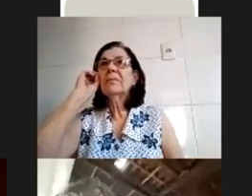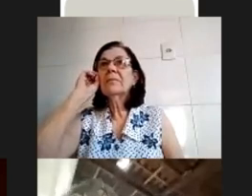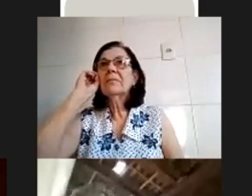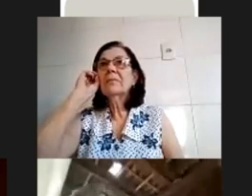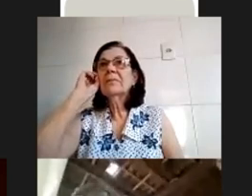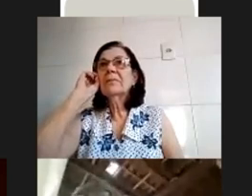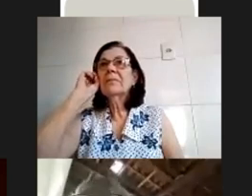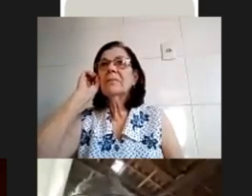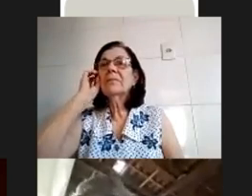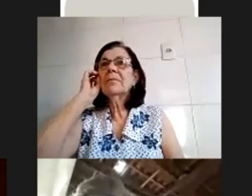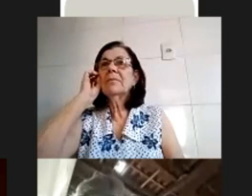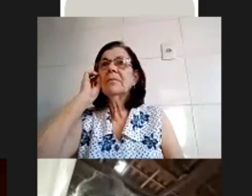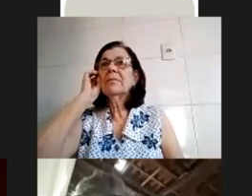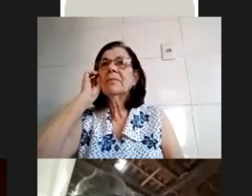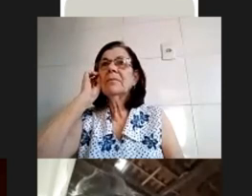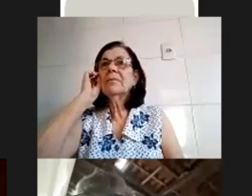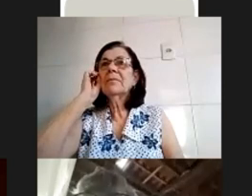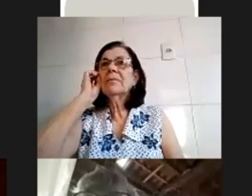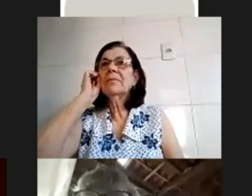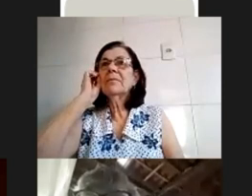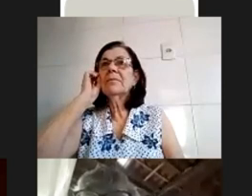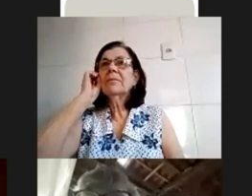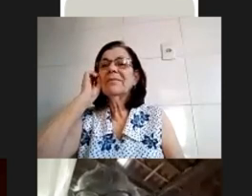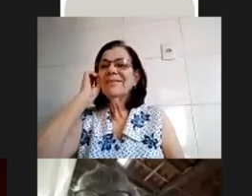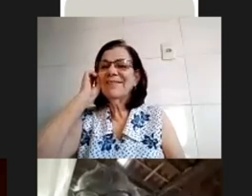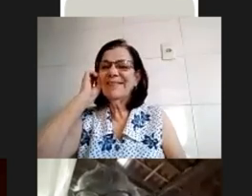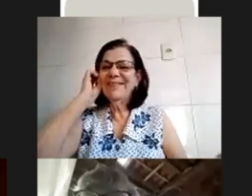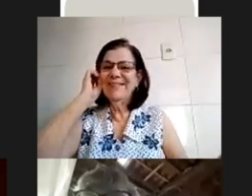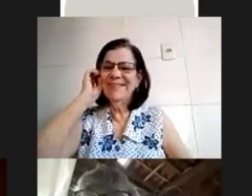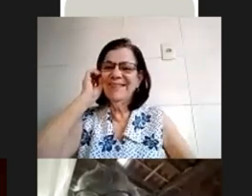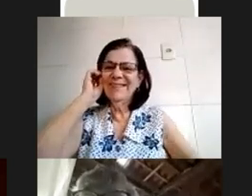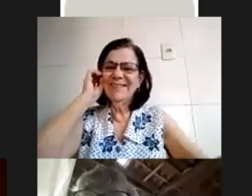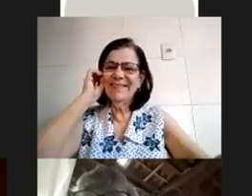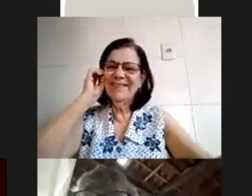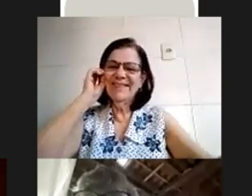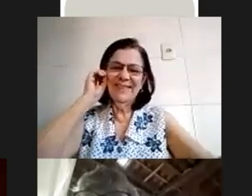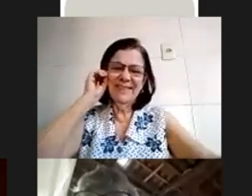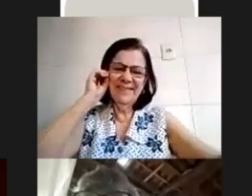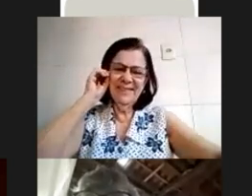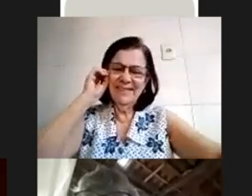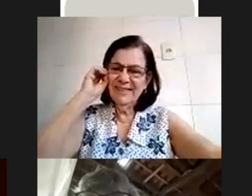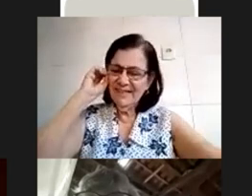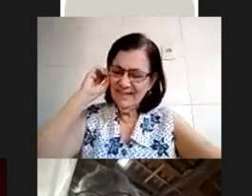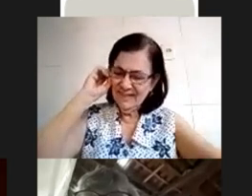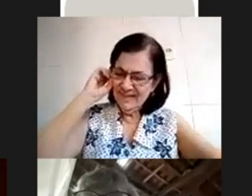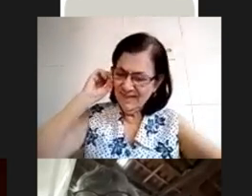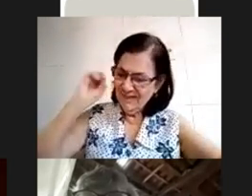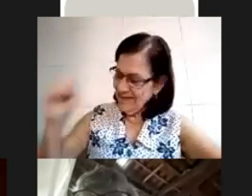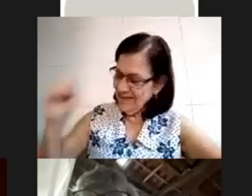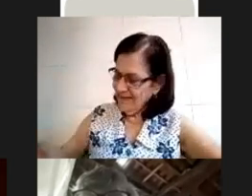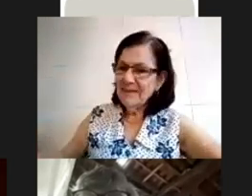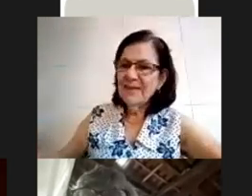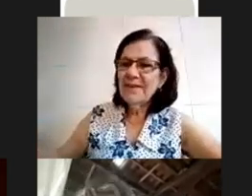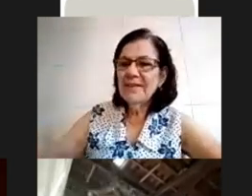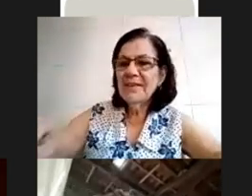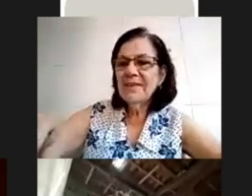Com o curso, eu quero pôr em prática minhas mãos de fada com a sua ajuda. Isso. Aí no Rio Grande do Sul, né, tem a